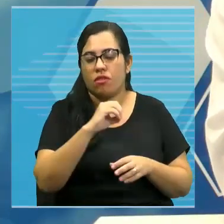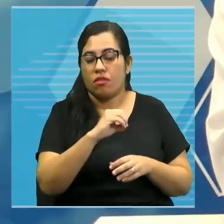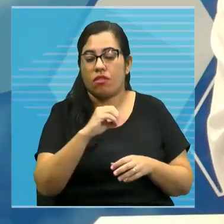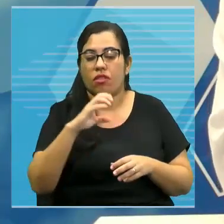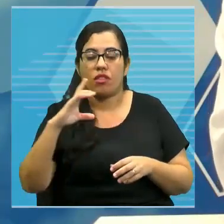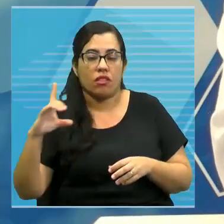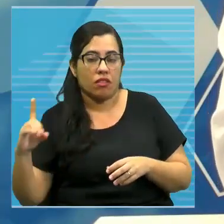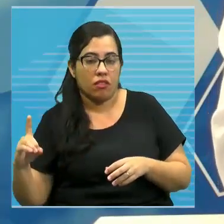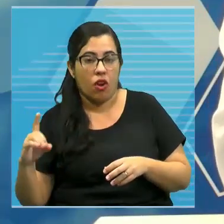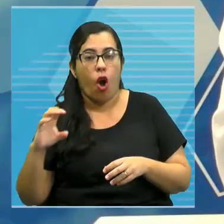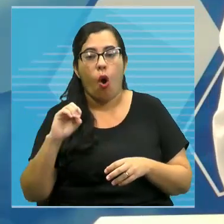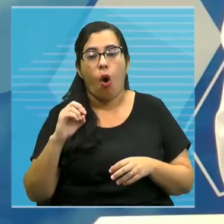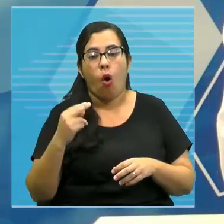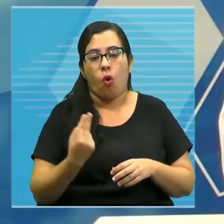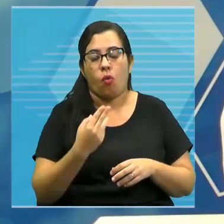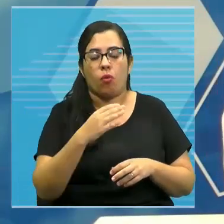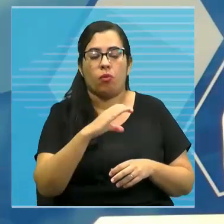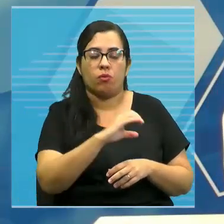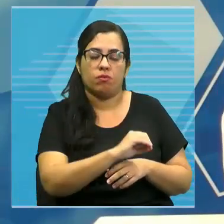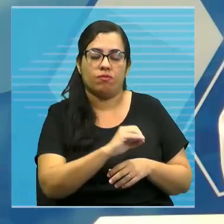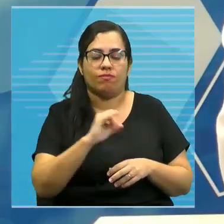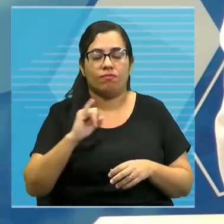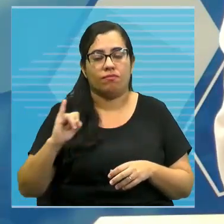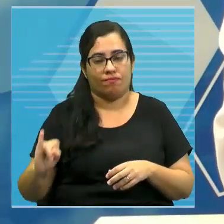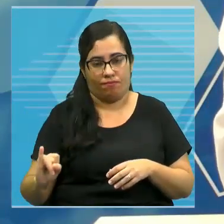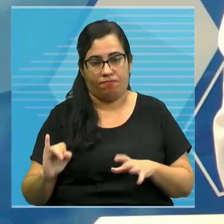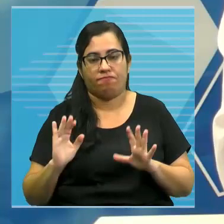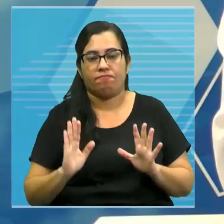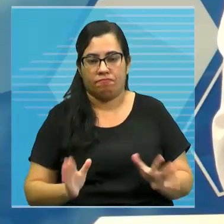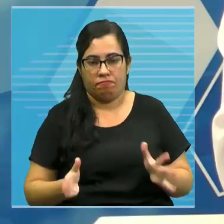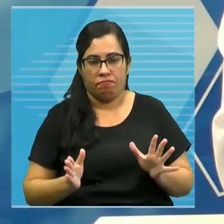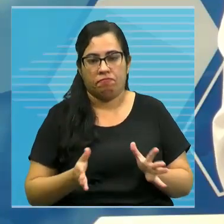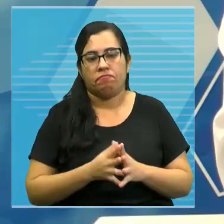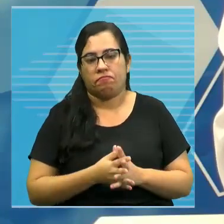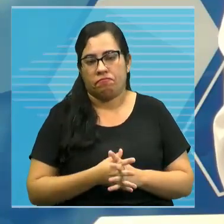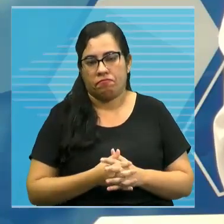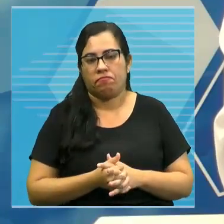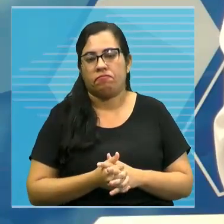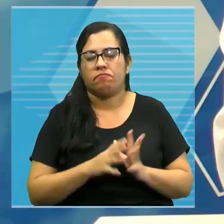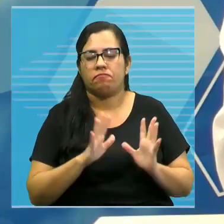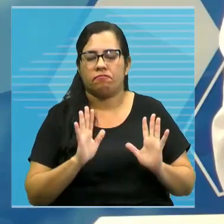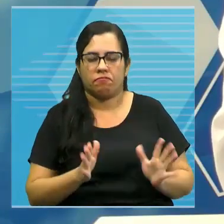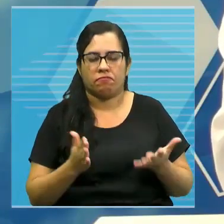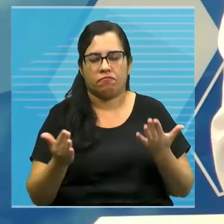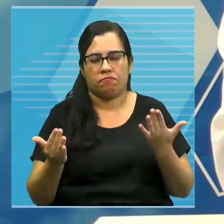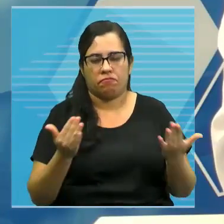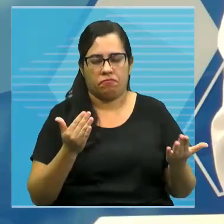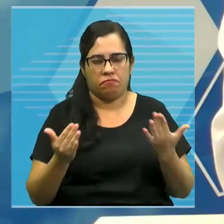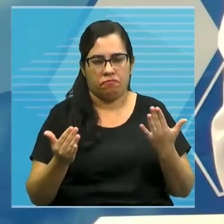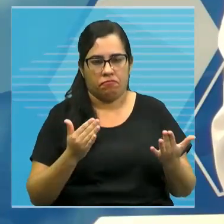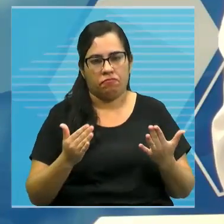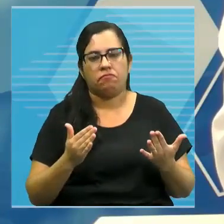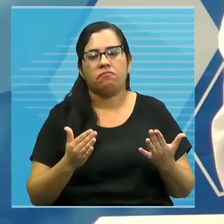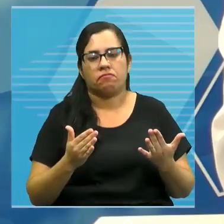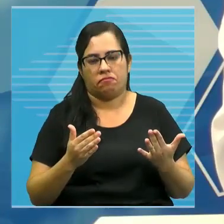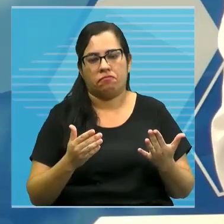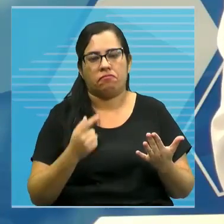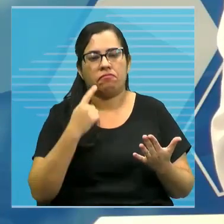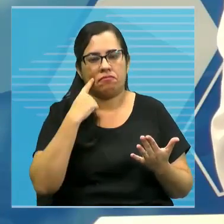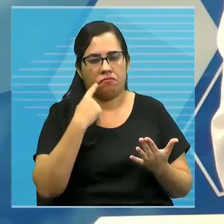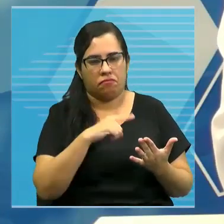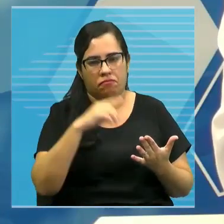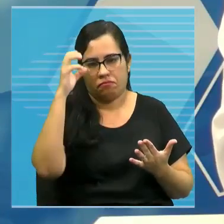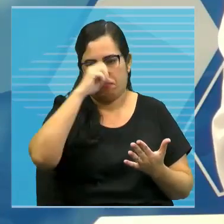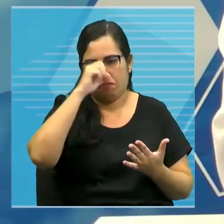comparei nessa aula de hoje na primeira parte da aula os pronomes de objeto direto com os pronomes de objeto indireto